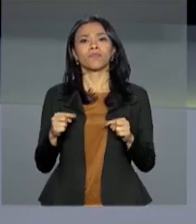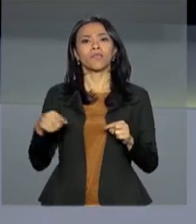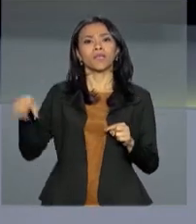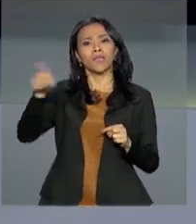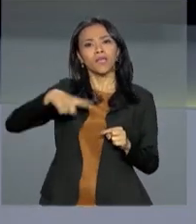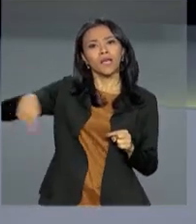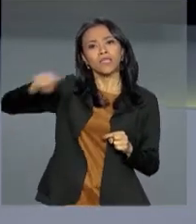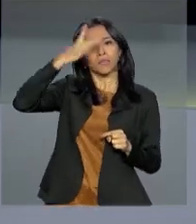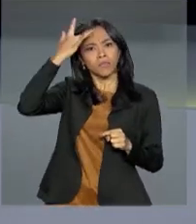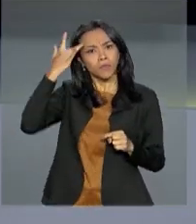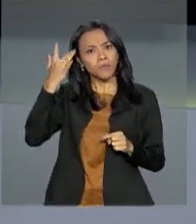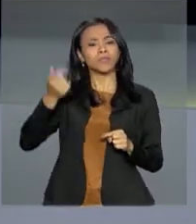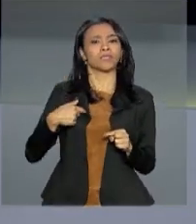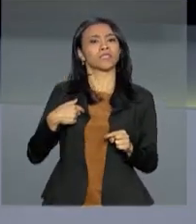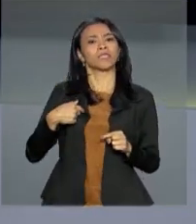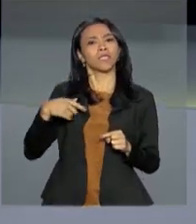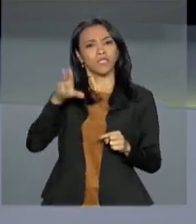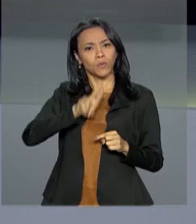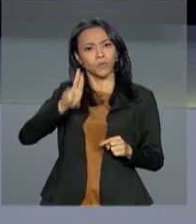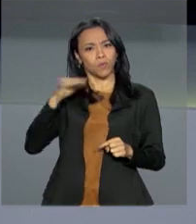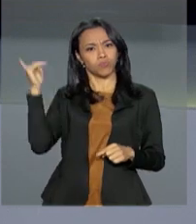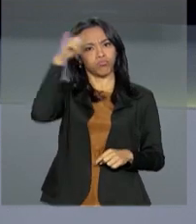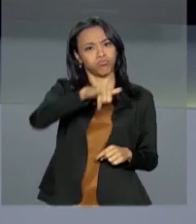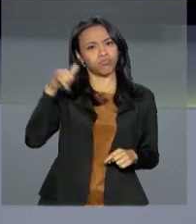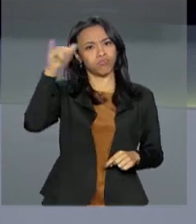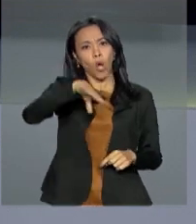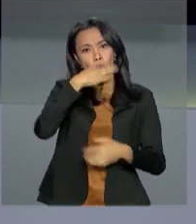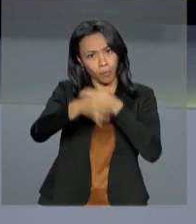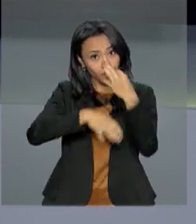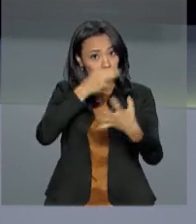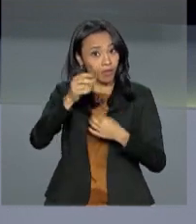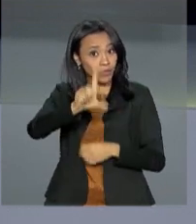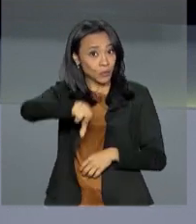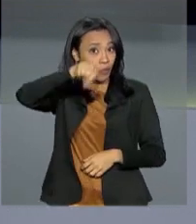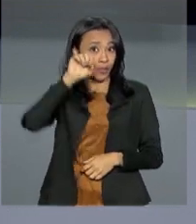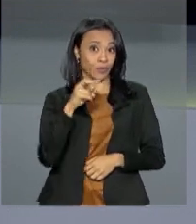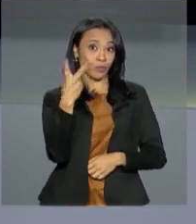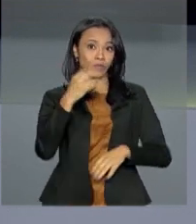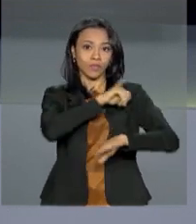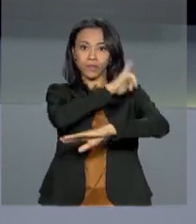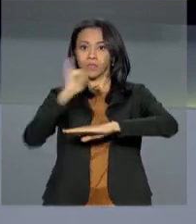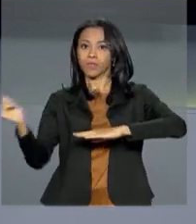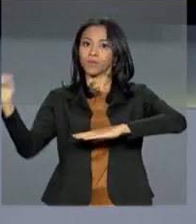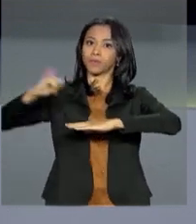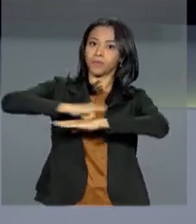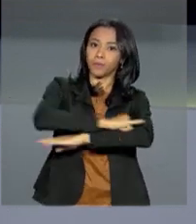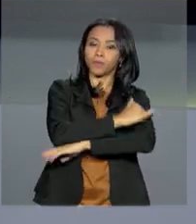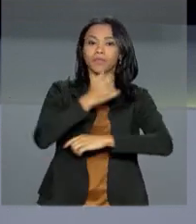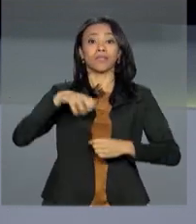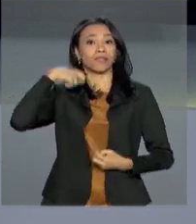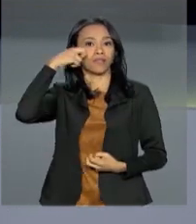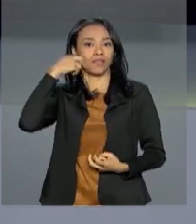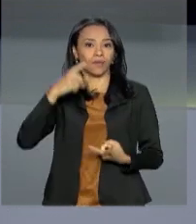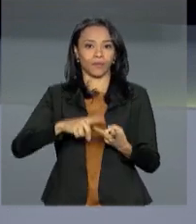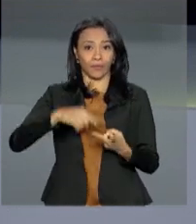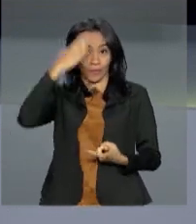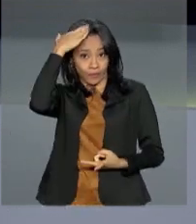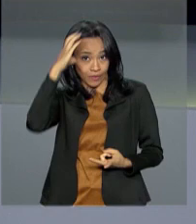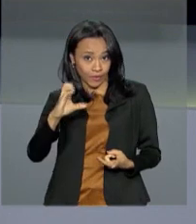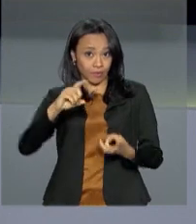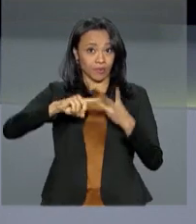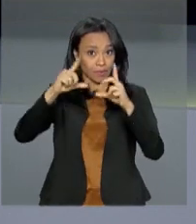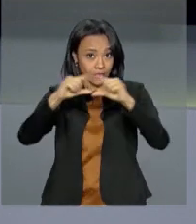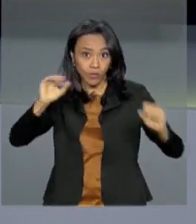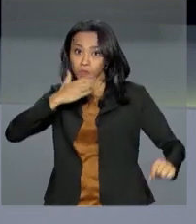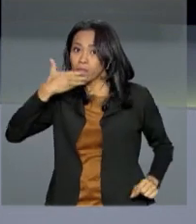passageiros opinaram e elegeram os aeroportos de natal curitiba e brasília são os melhores do país é